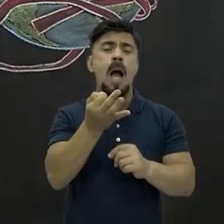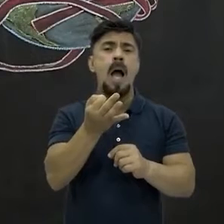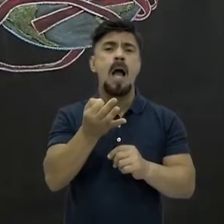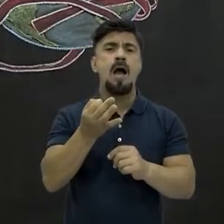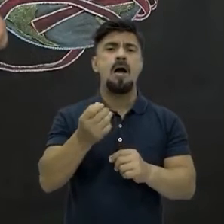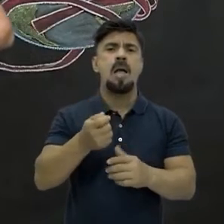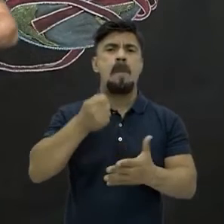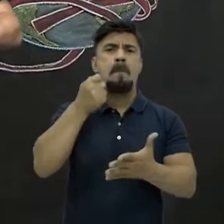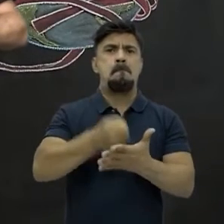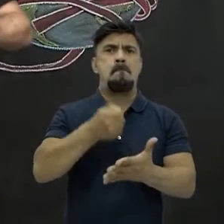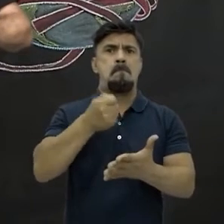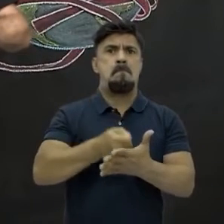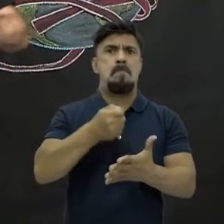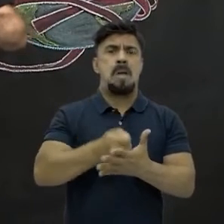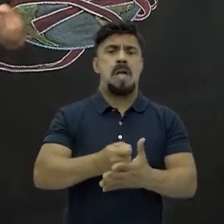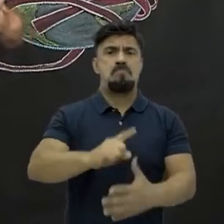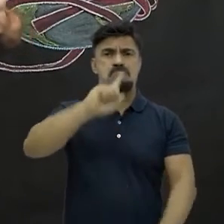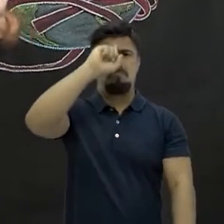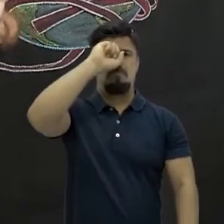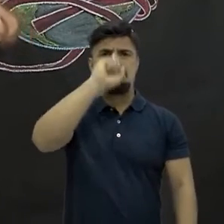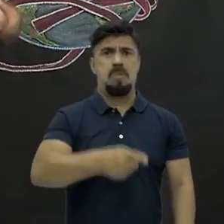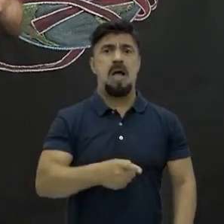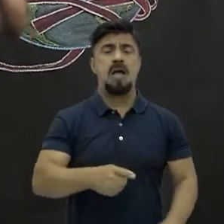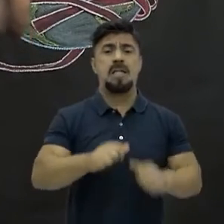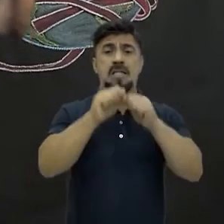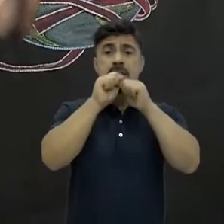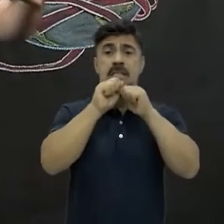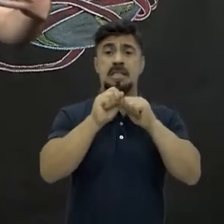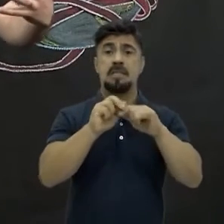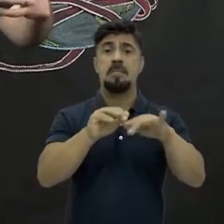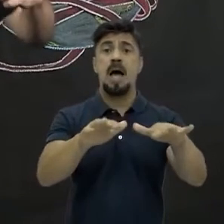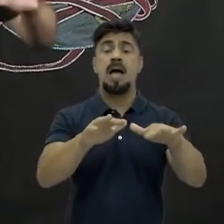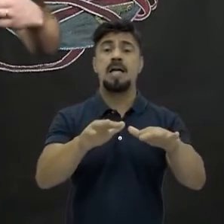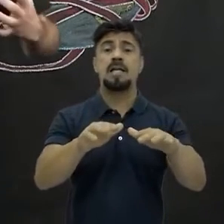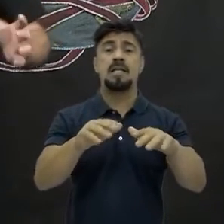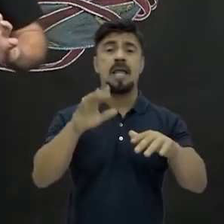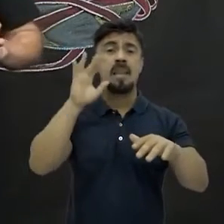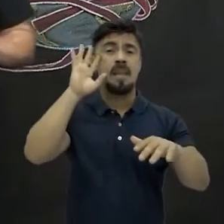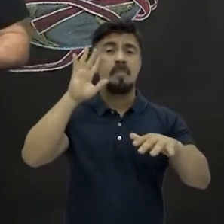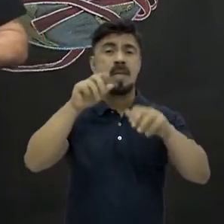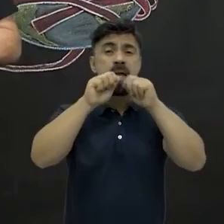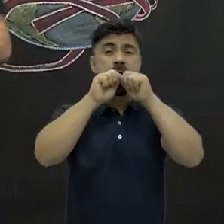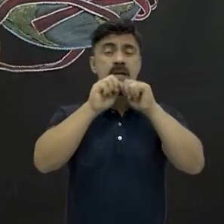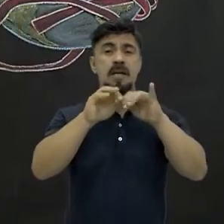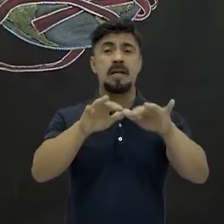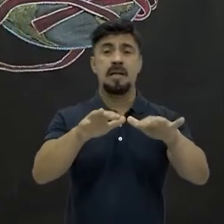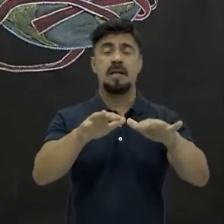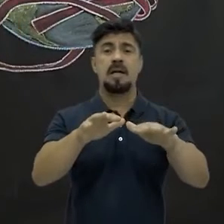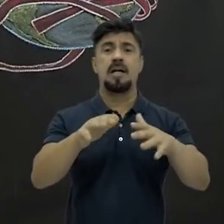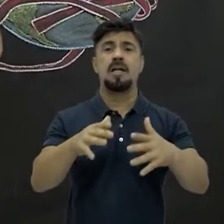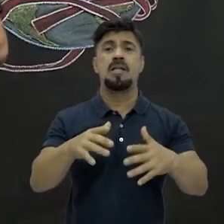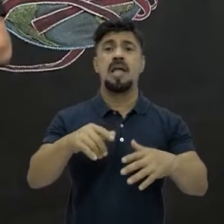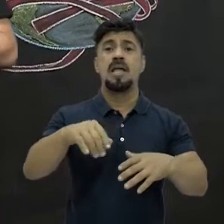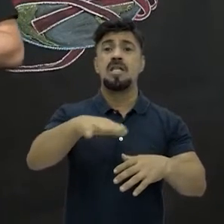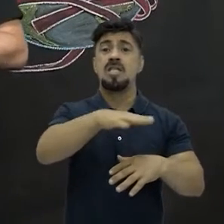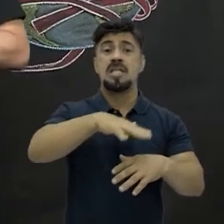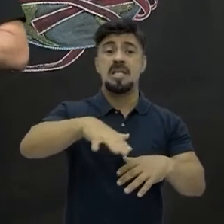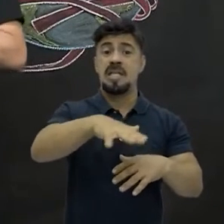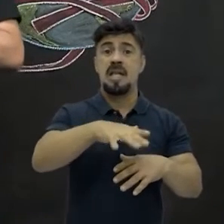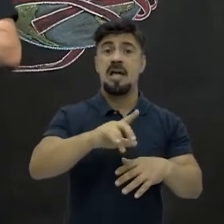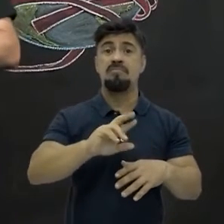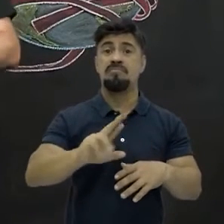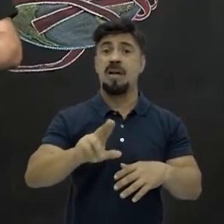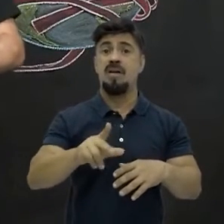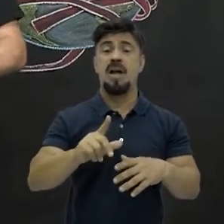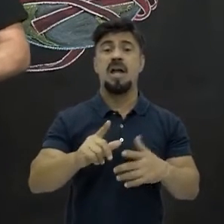imperialismo estadunidense, um processo de expansão de suas ideias. Não necessariamente expansão continental, no sentido